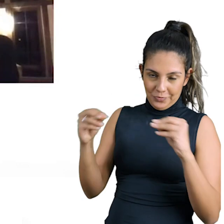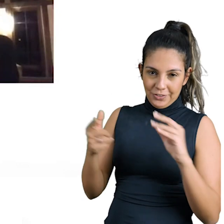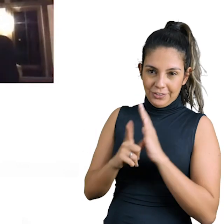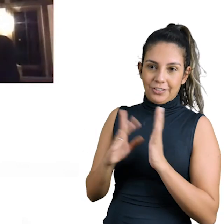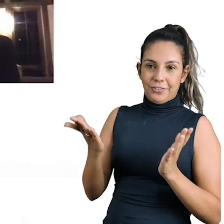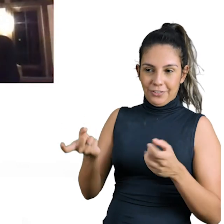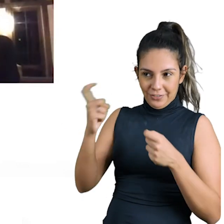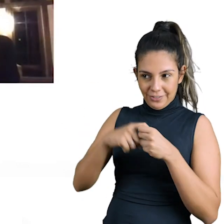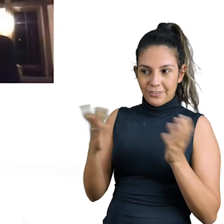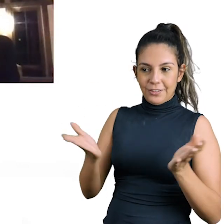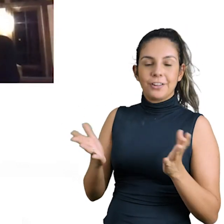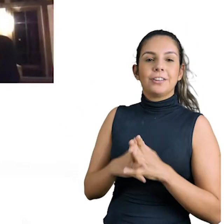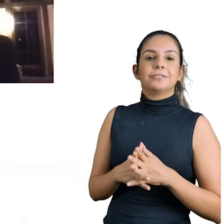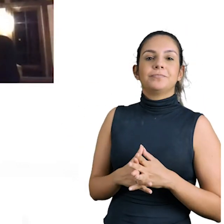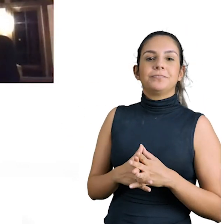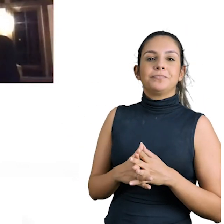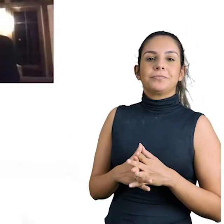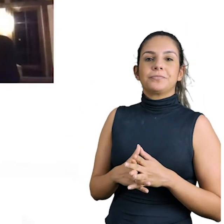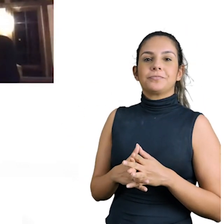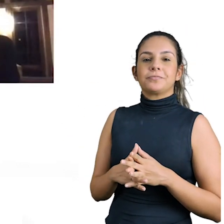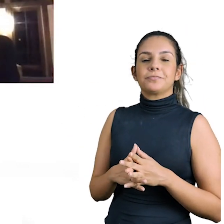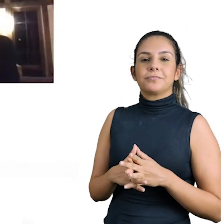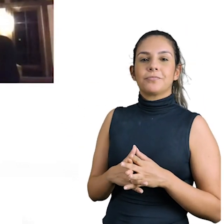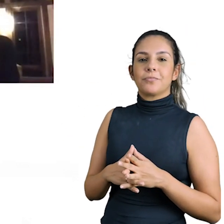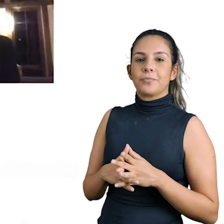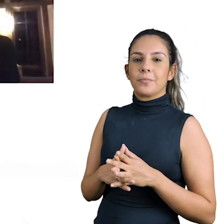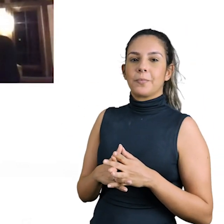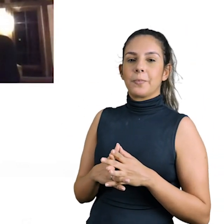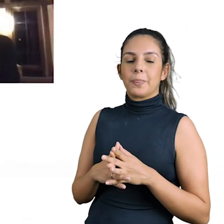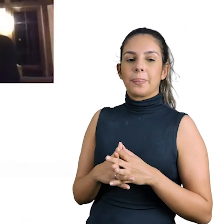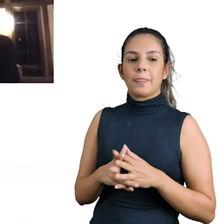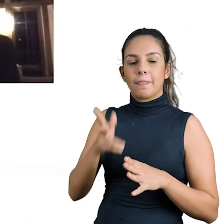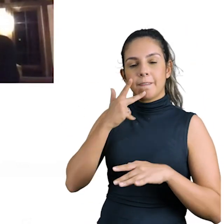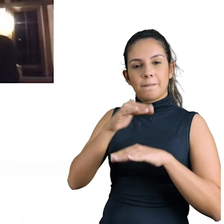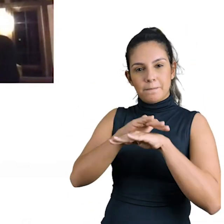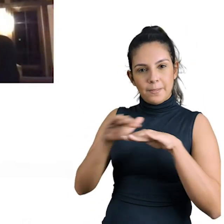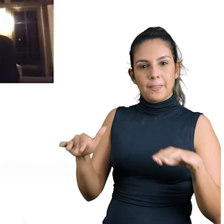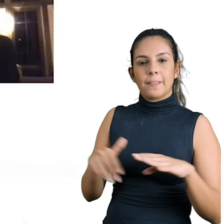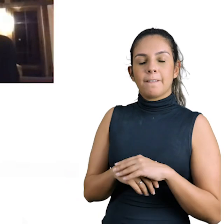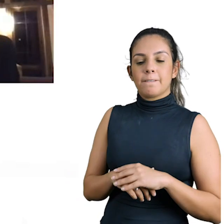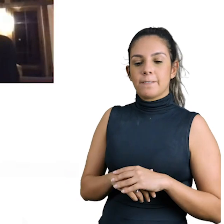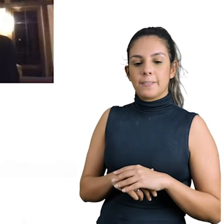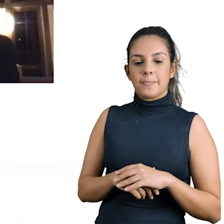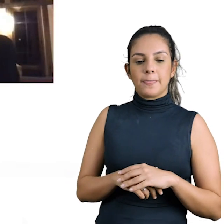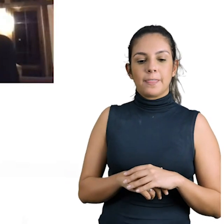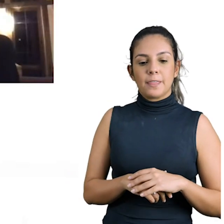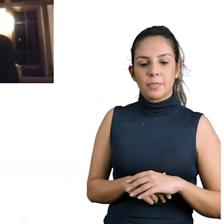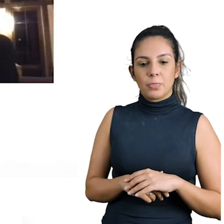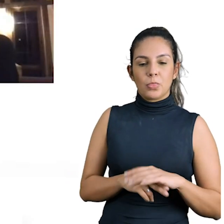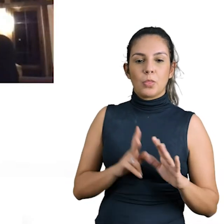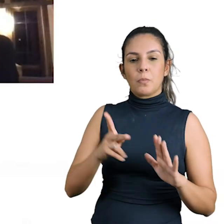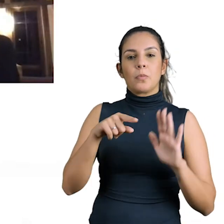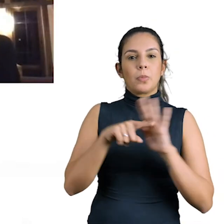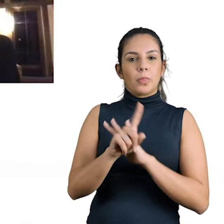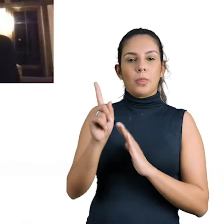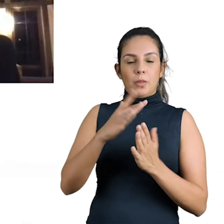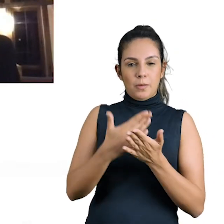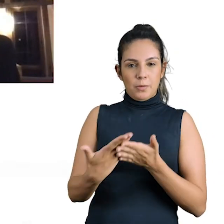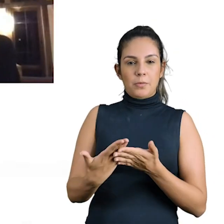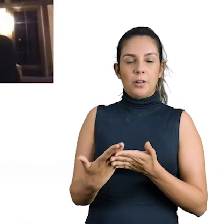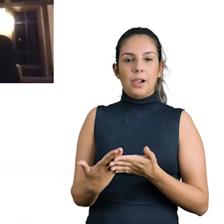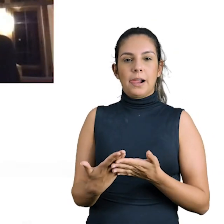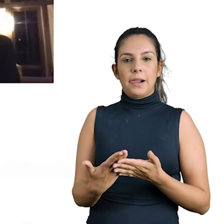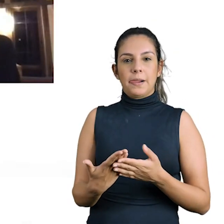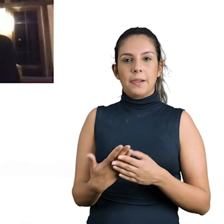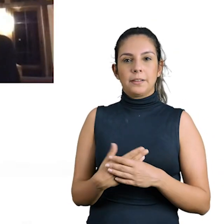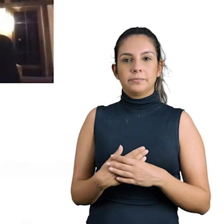sumidinha aí, mas já voltou agora. Lili, vamos falar só para encerrar. Eu sempre começo perguntando, eu não comecei dessa